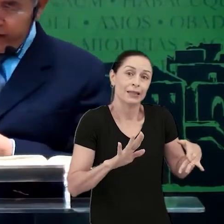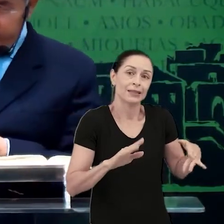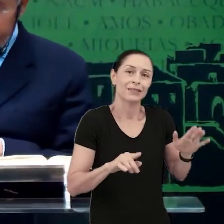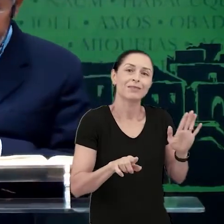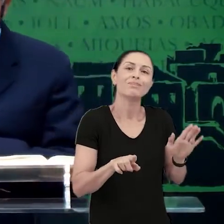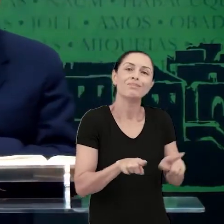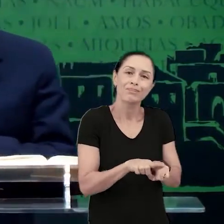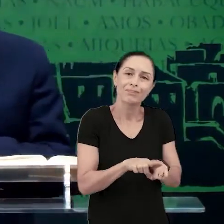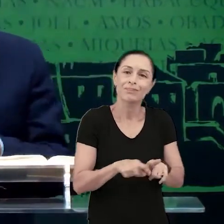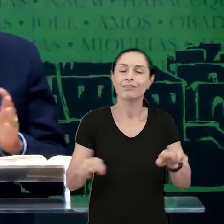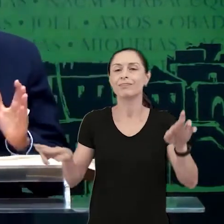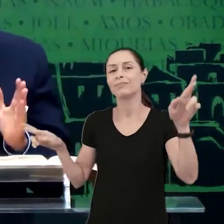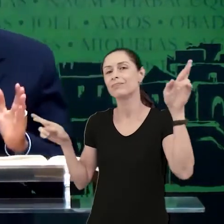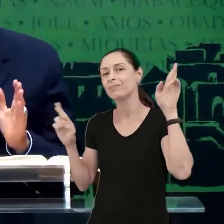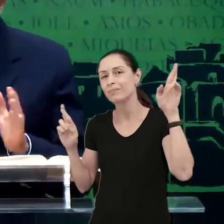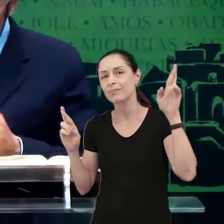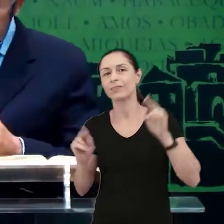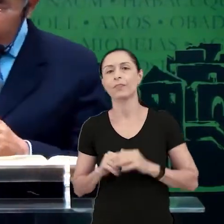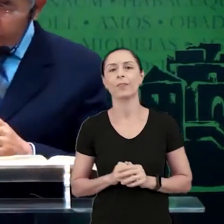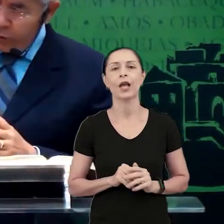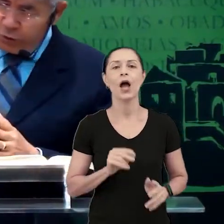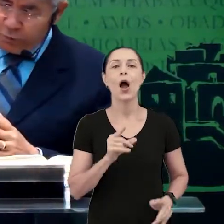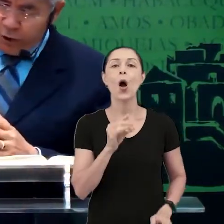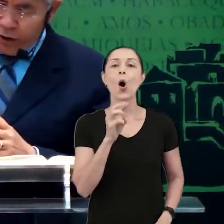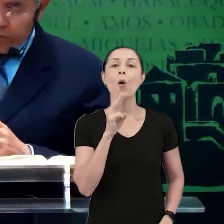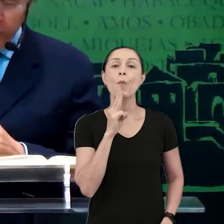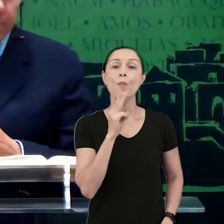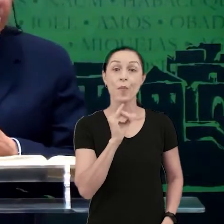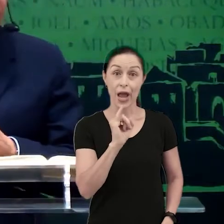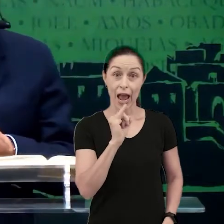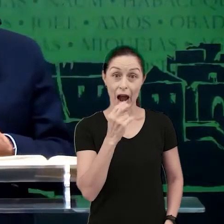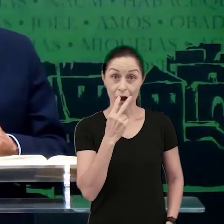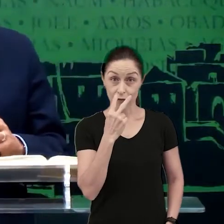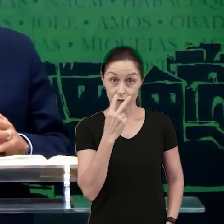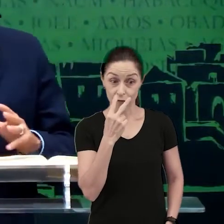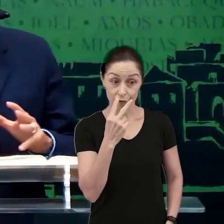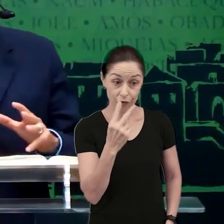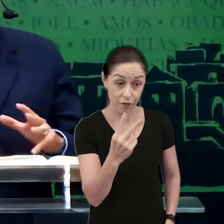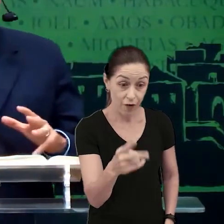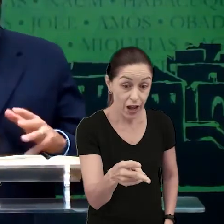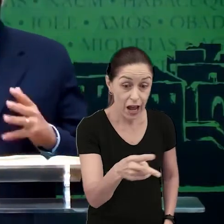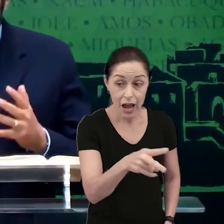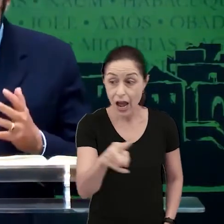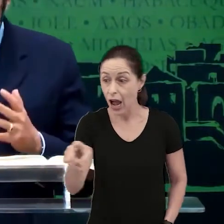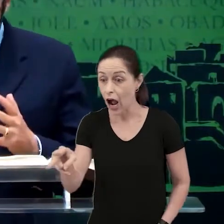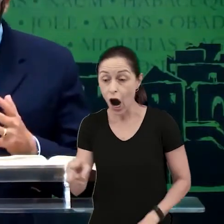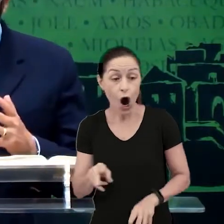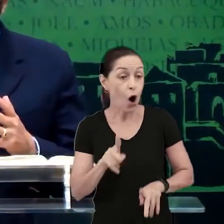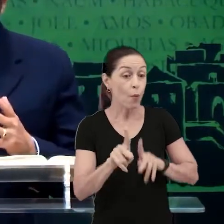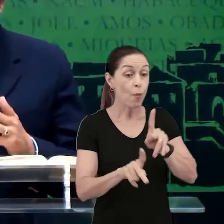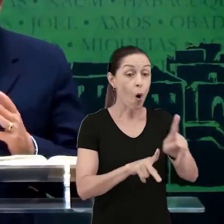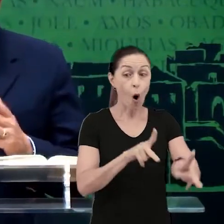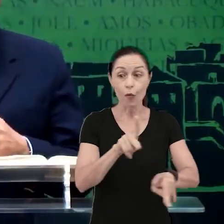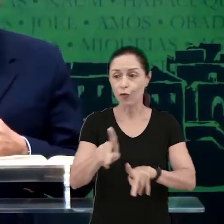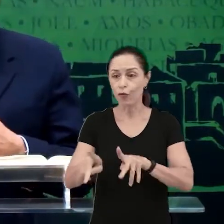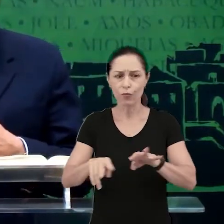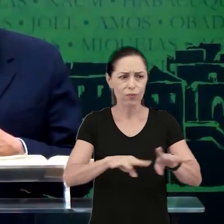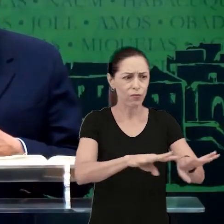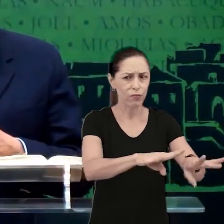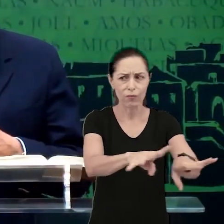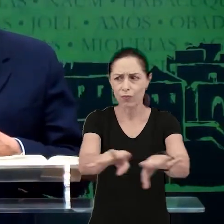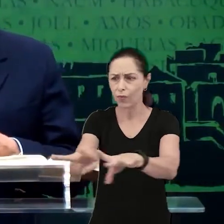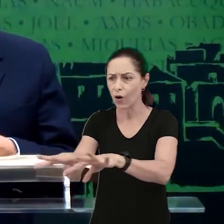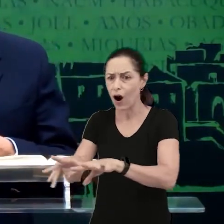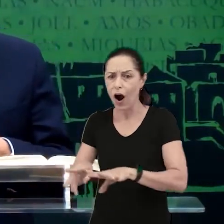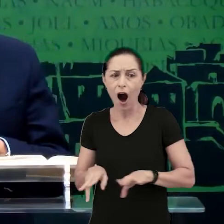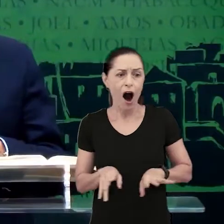profeta. Miqueias olha a condição moral e espiritual do seu povo e solta uma espécie de gemido. E